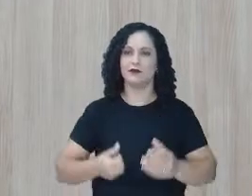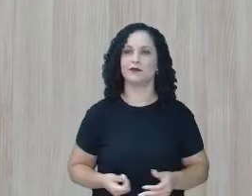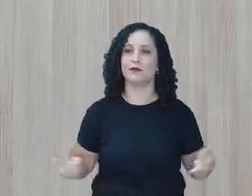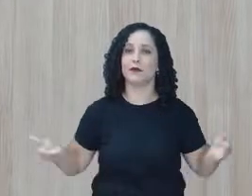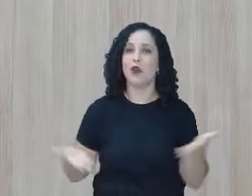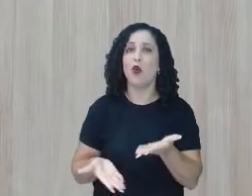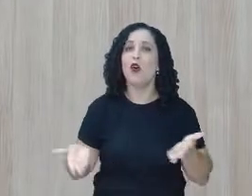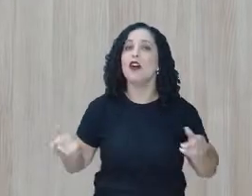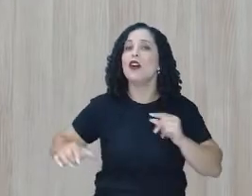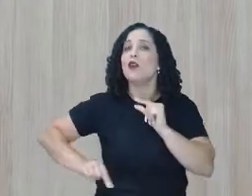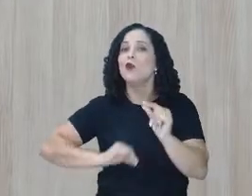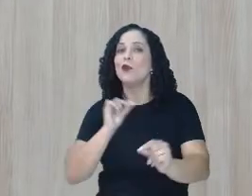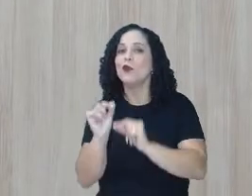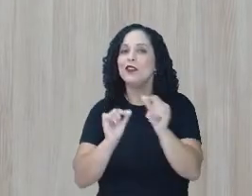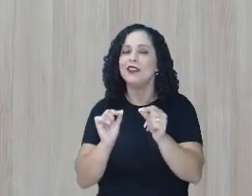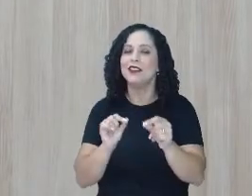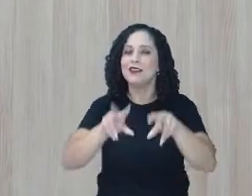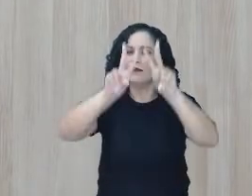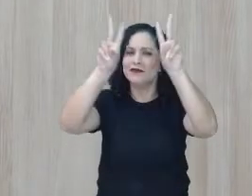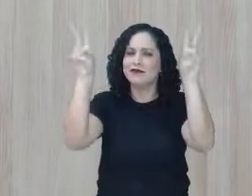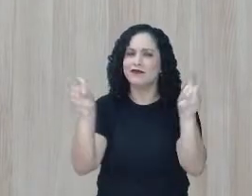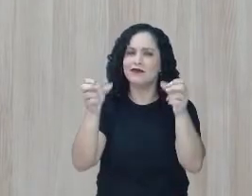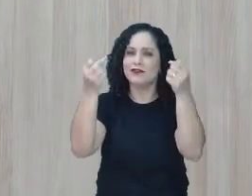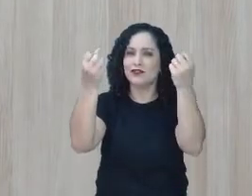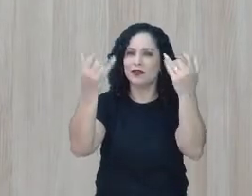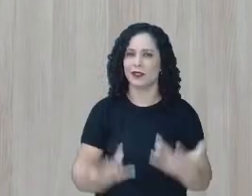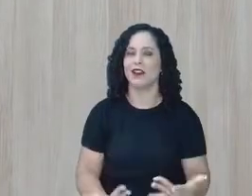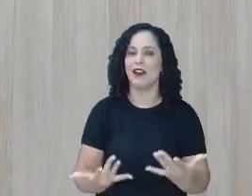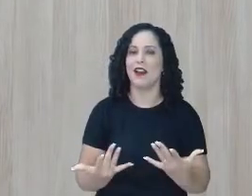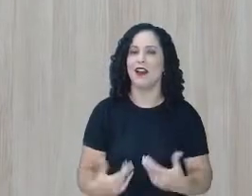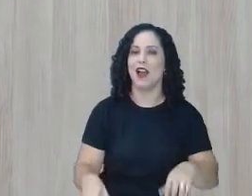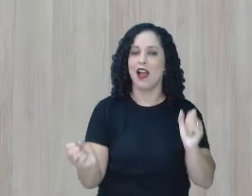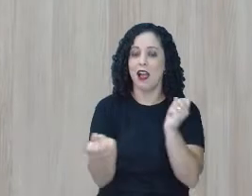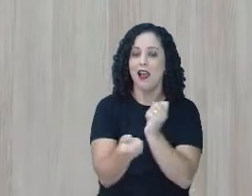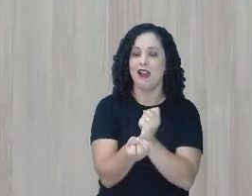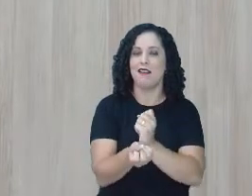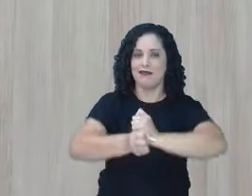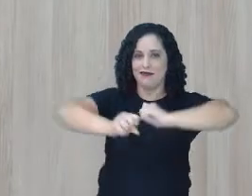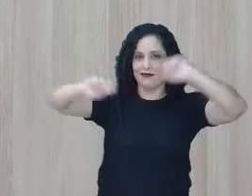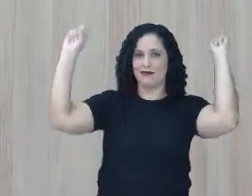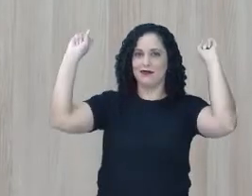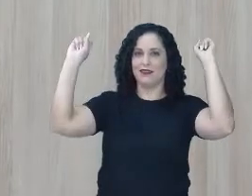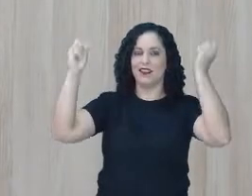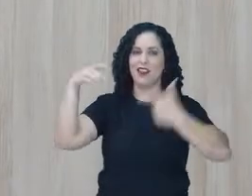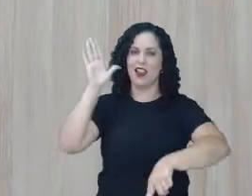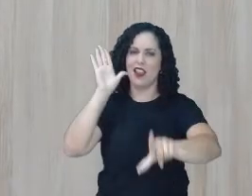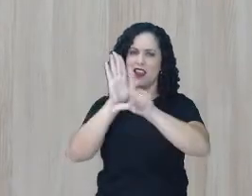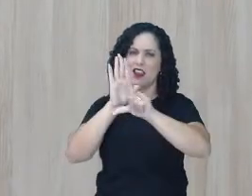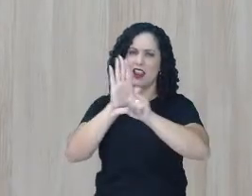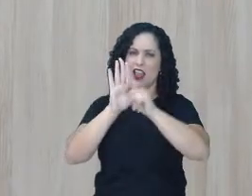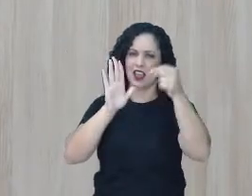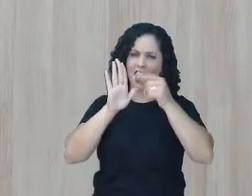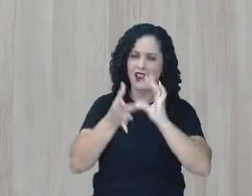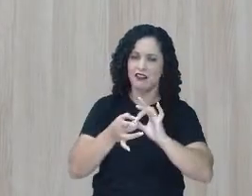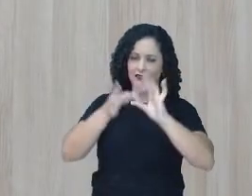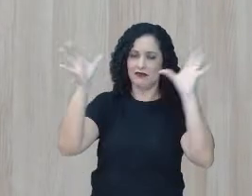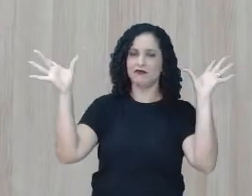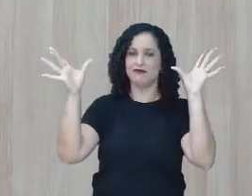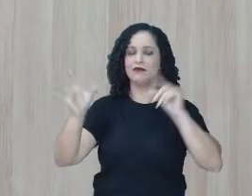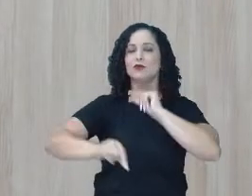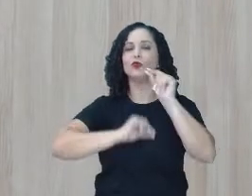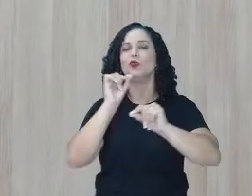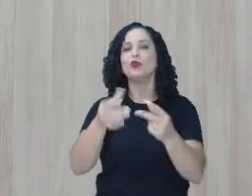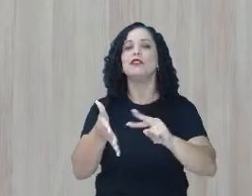falar agora sobre essa questão da abolição e o pós-abolição e o que representava, né? Afinal de